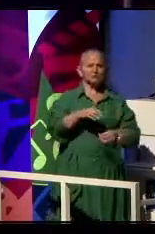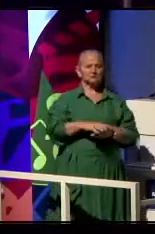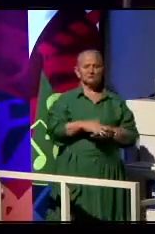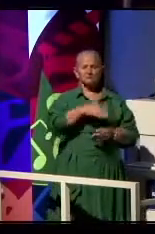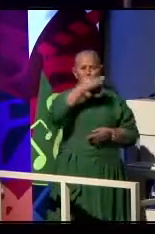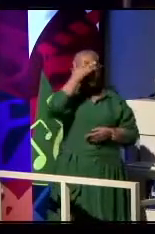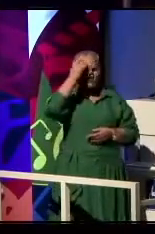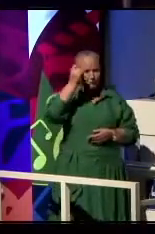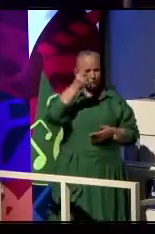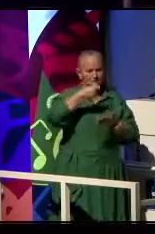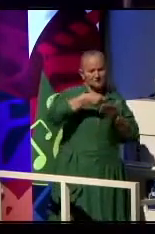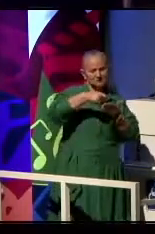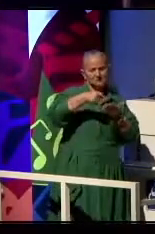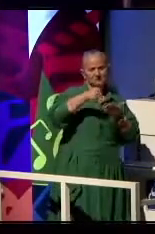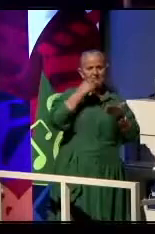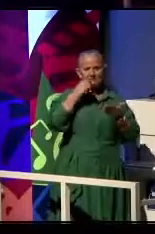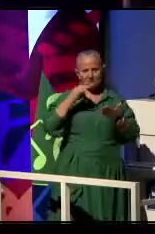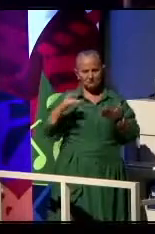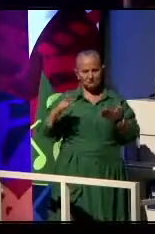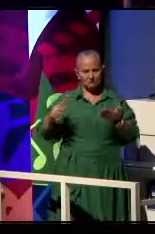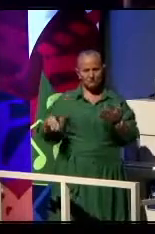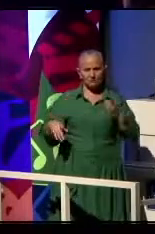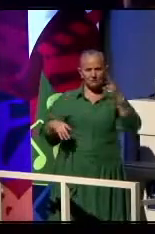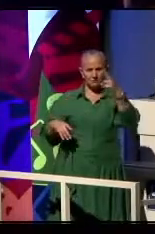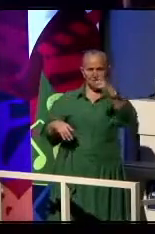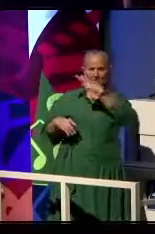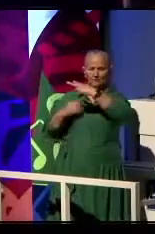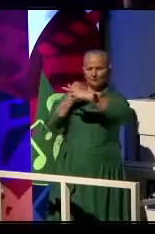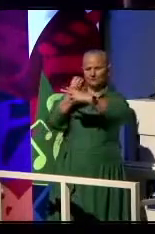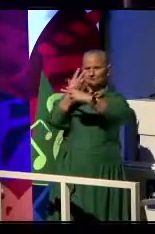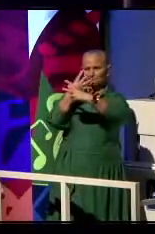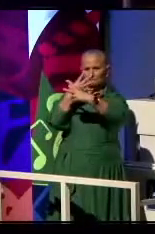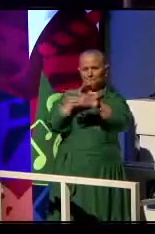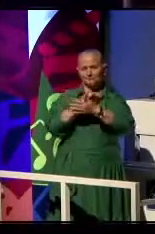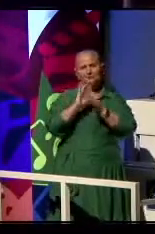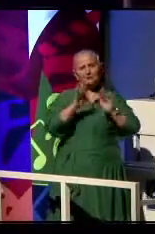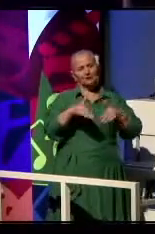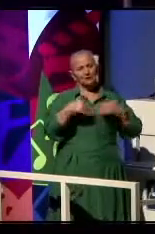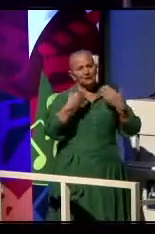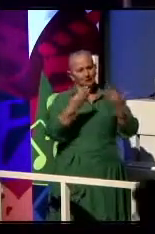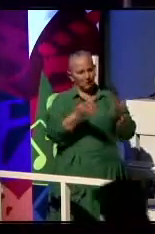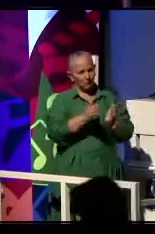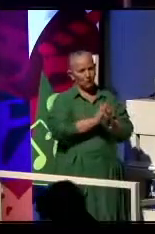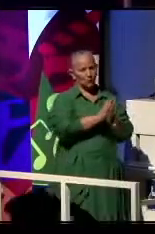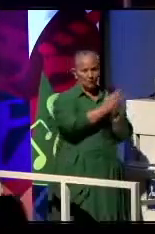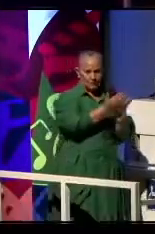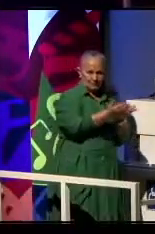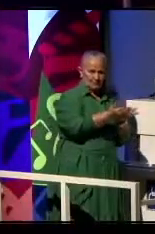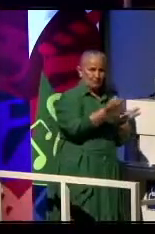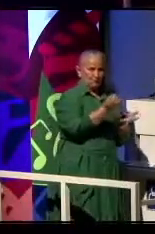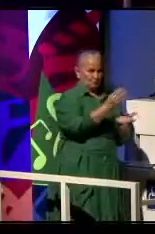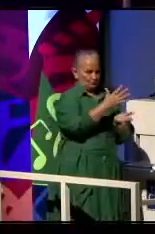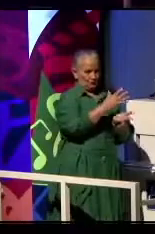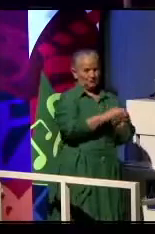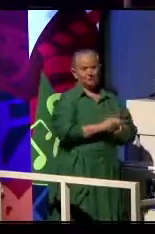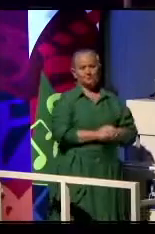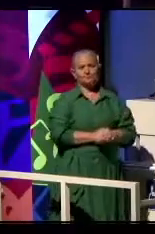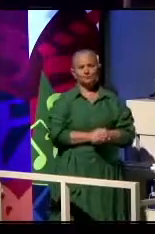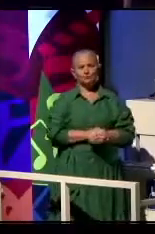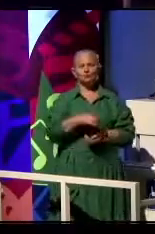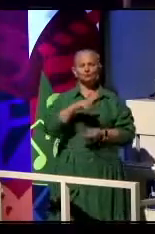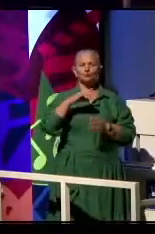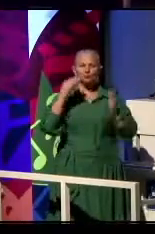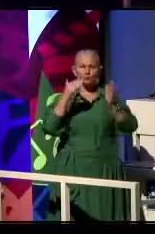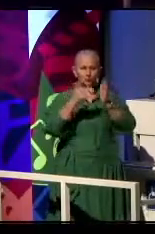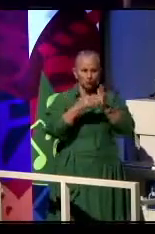Beto Guedes e Lo Borges. Então, a partir do álbum Clube da Esquina, todos esses artistas tiveram a sua